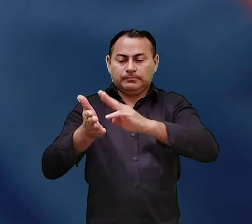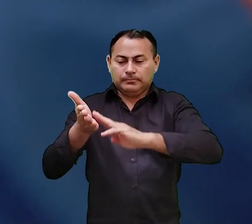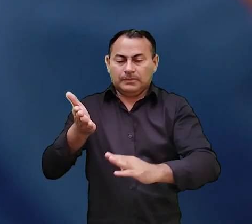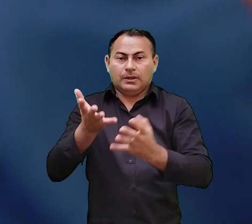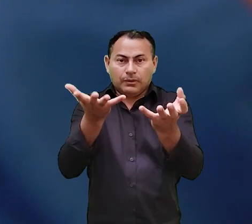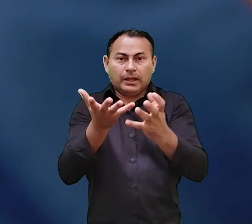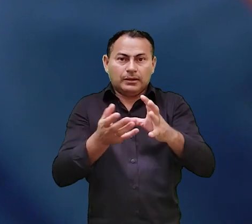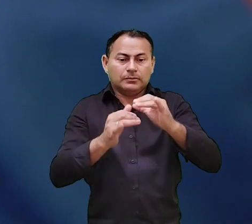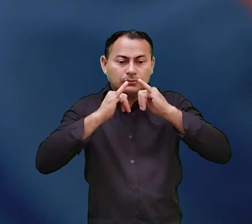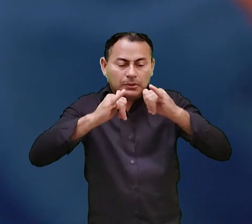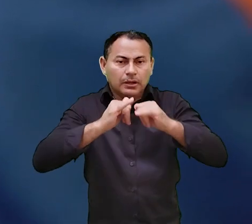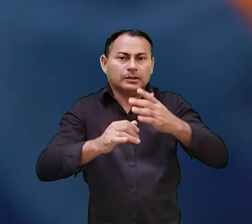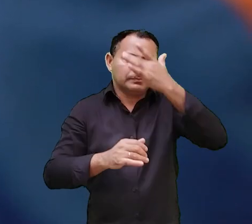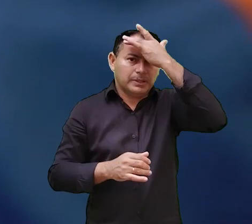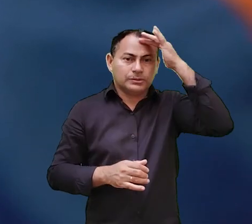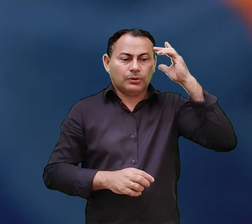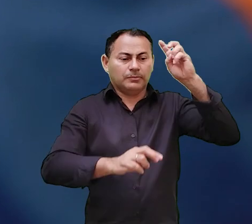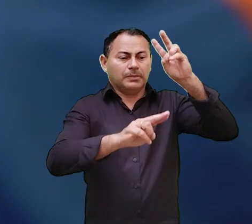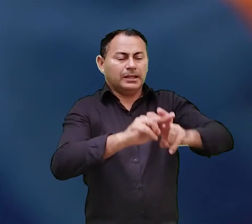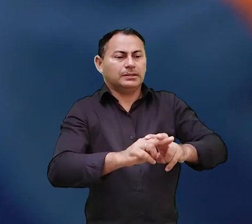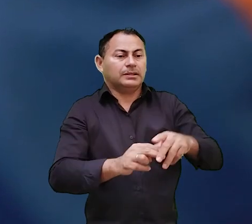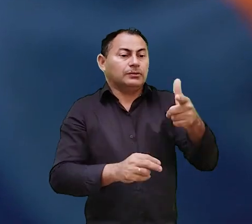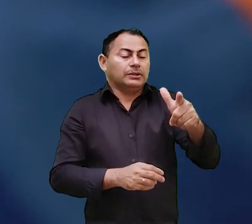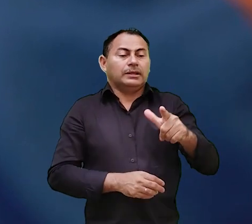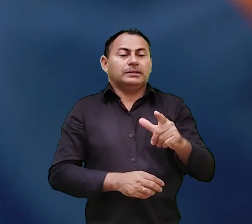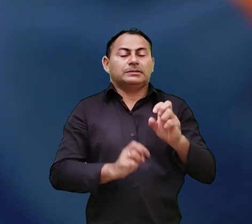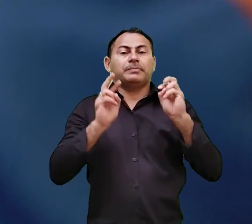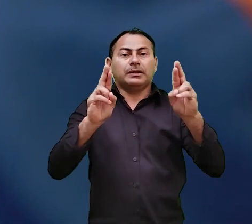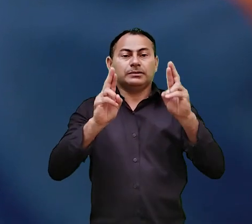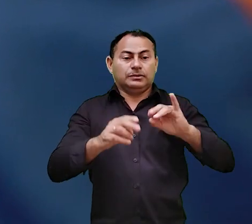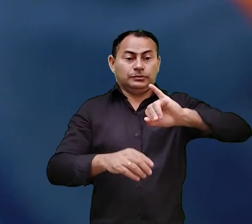casa. A mensagem que eu quero que você pregue aos cativos